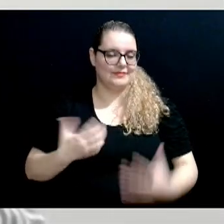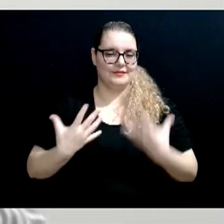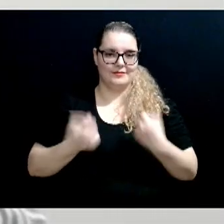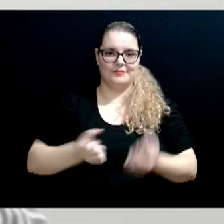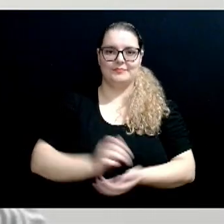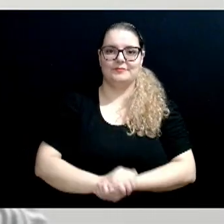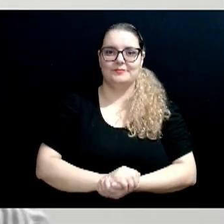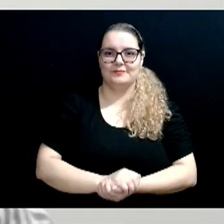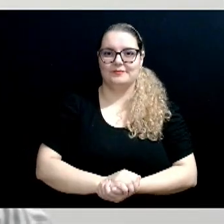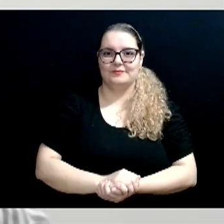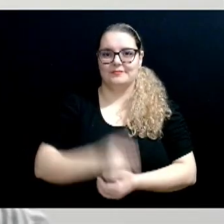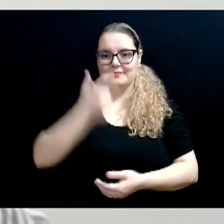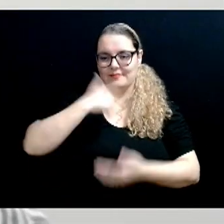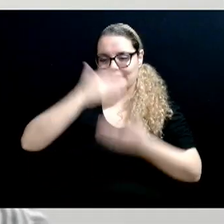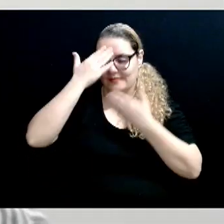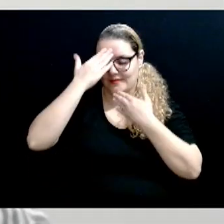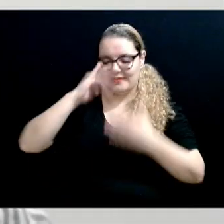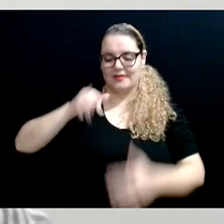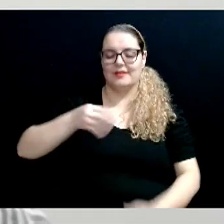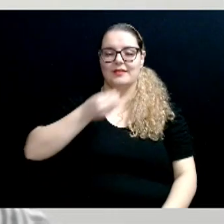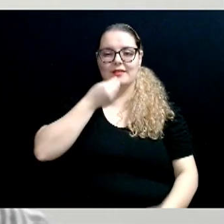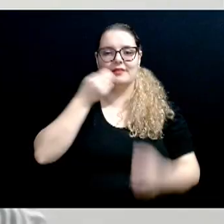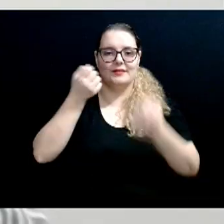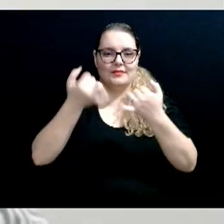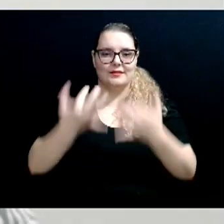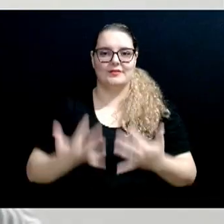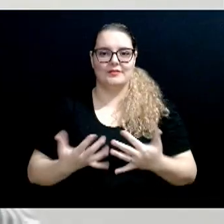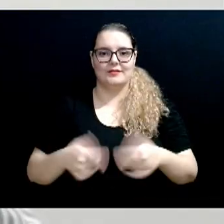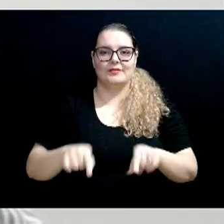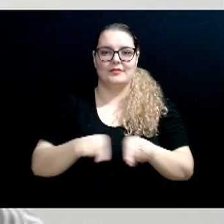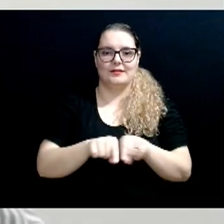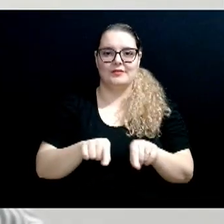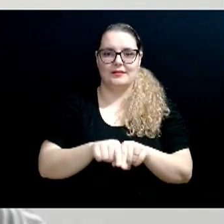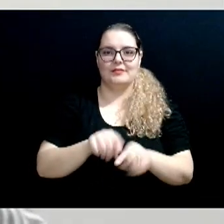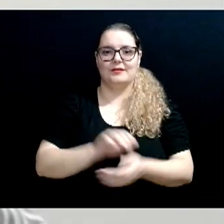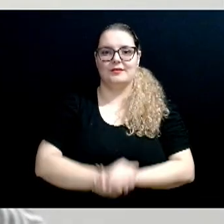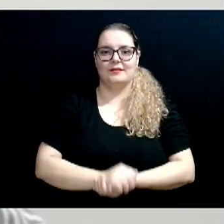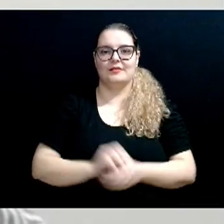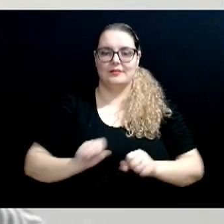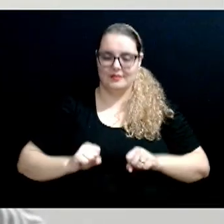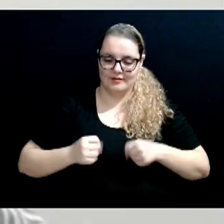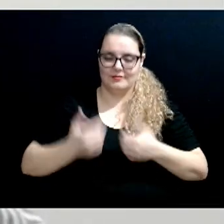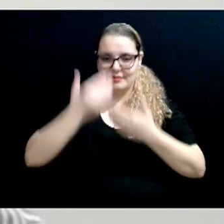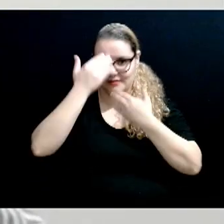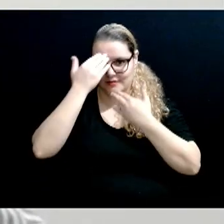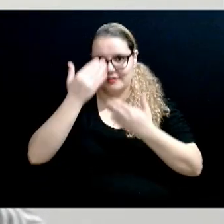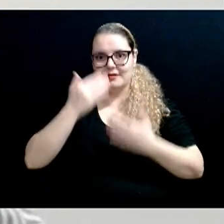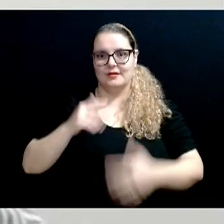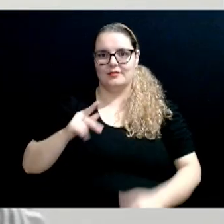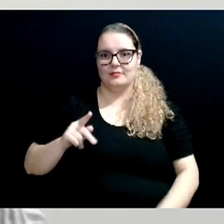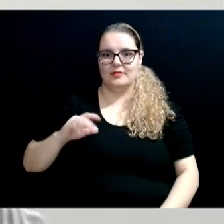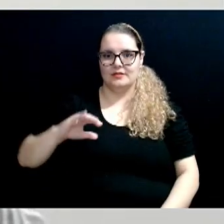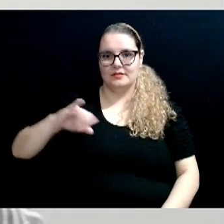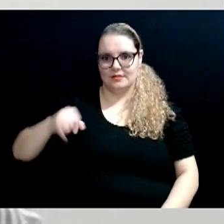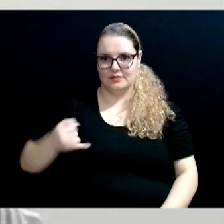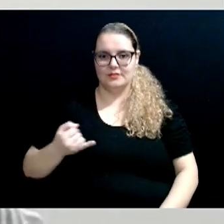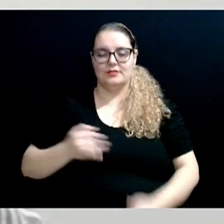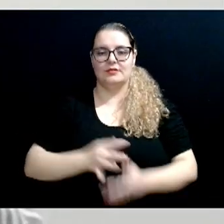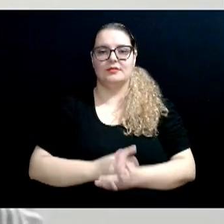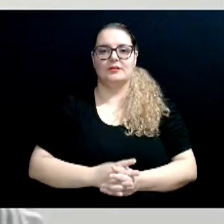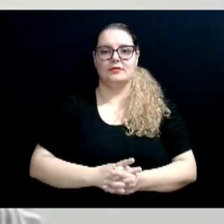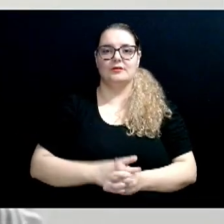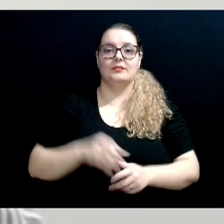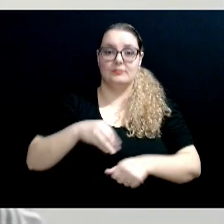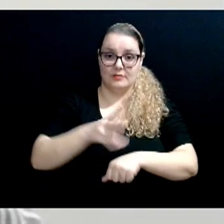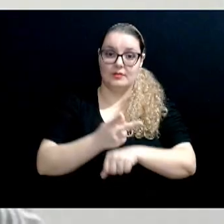Obrigado pela oportunidade. Quero também reforçar aqui e agradecer à Ares PCJ pela publicação do prêmio, reforçar